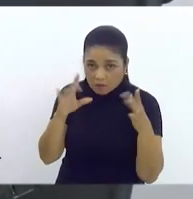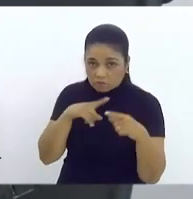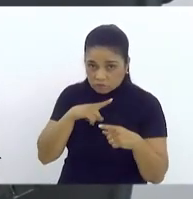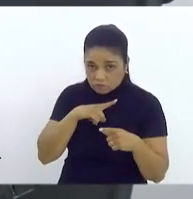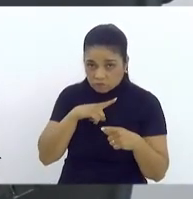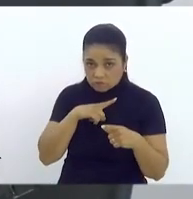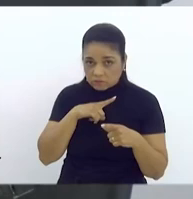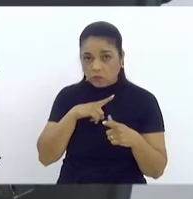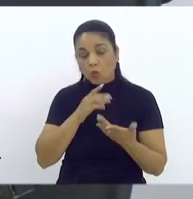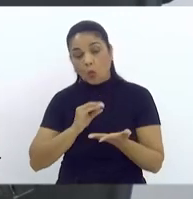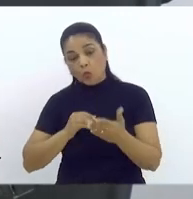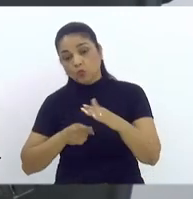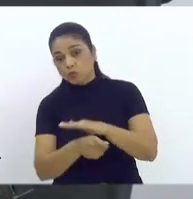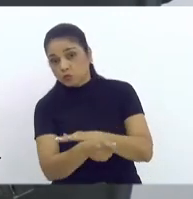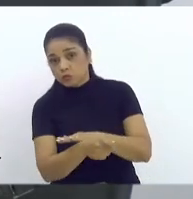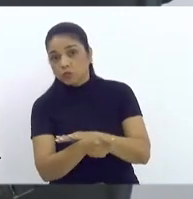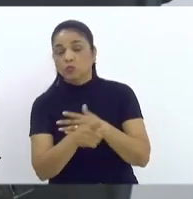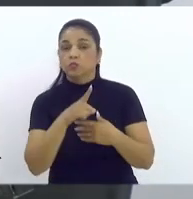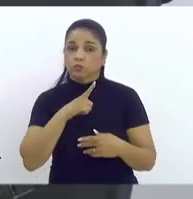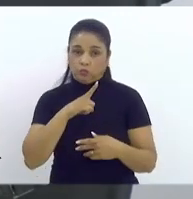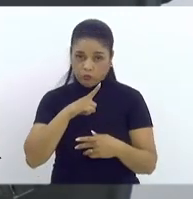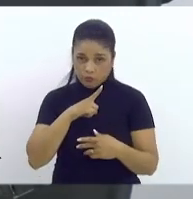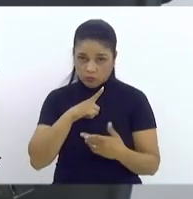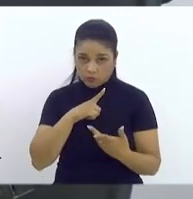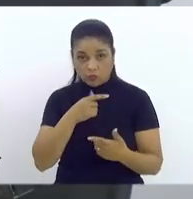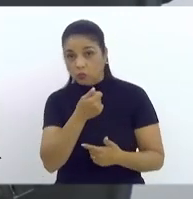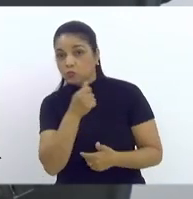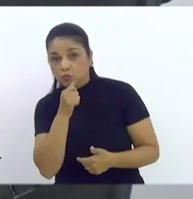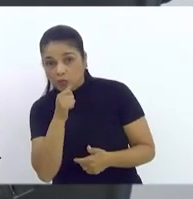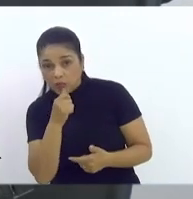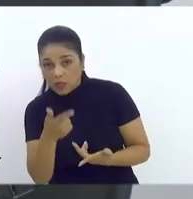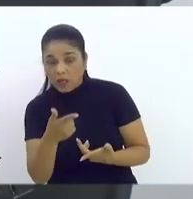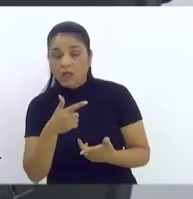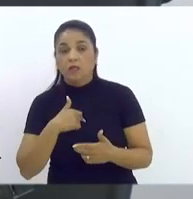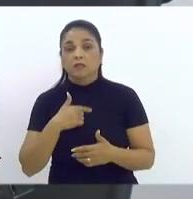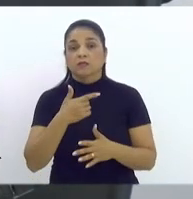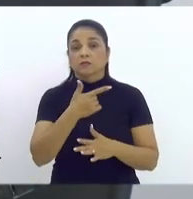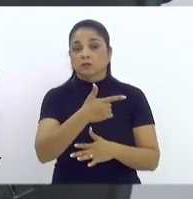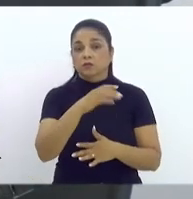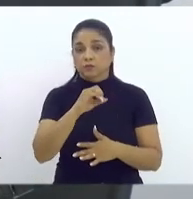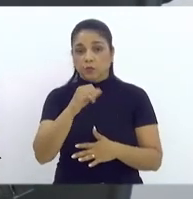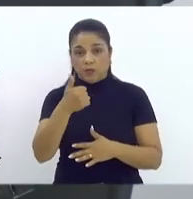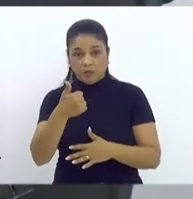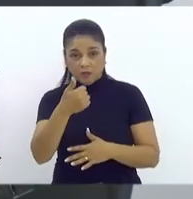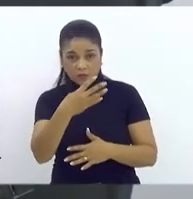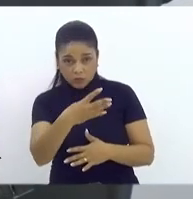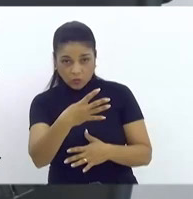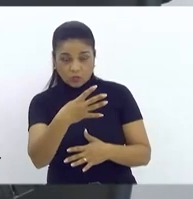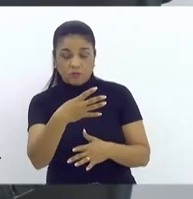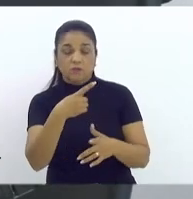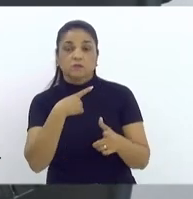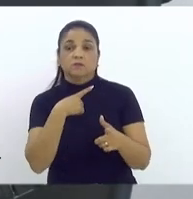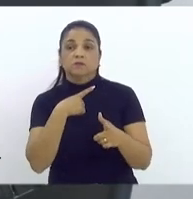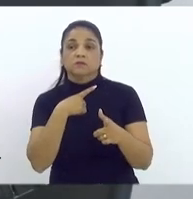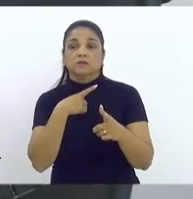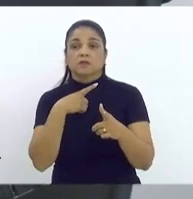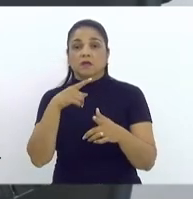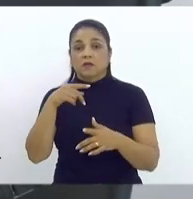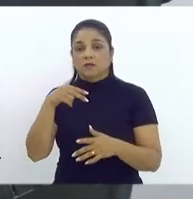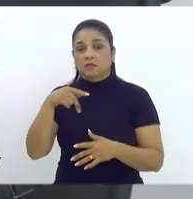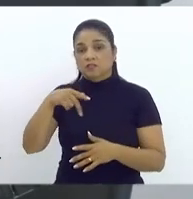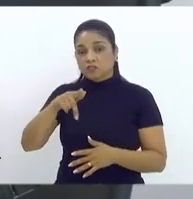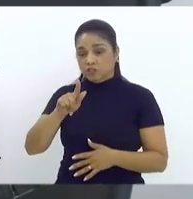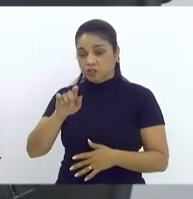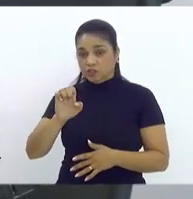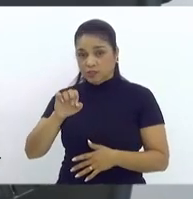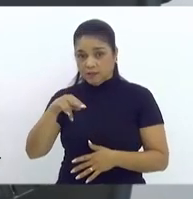investindo sem autorização? A Genersa deliberou em março de 21 uma redução de 14%, que foi essa que o Brasão fez anteriormente, a pergunta? Que a Genersa deliberou em março de